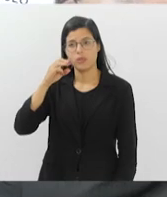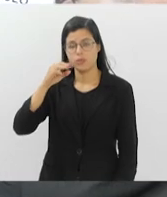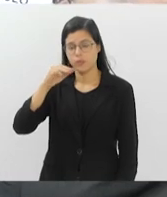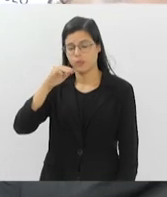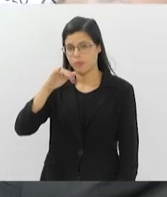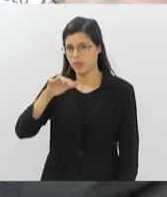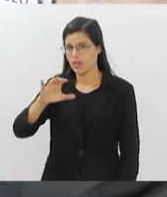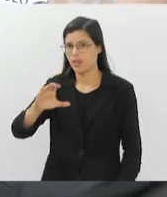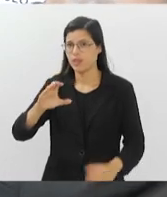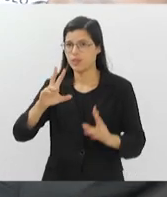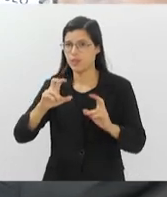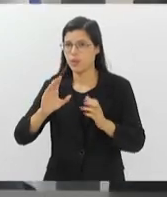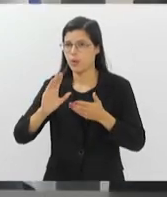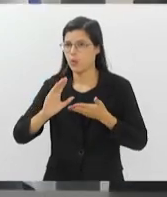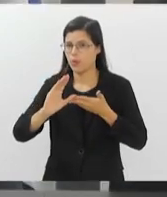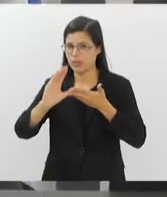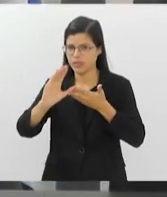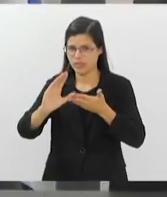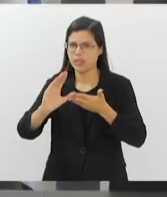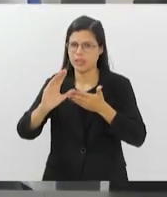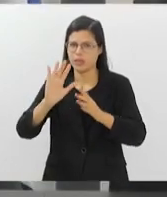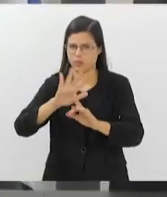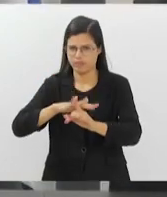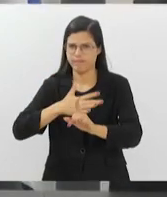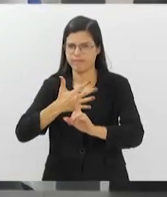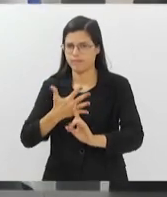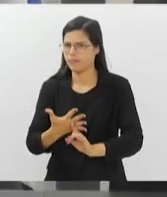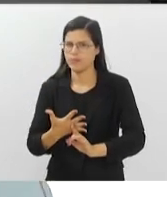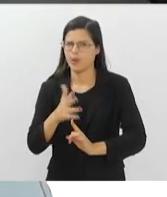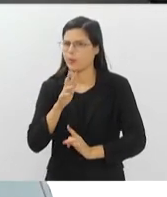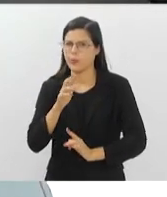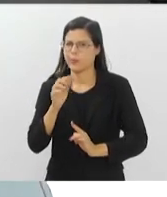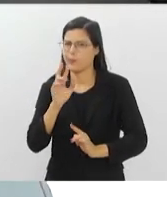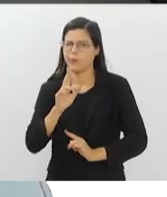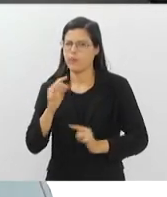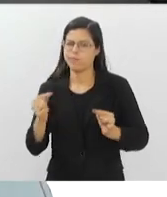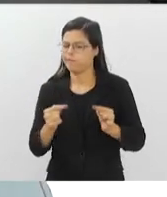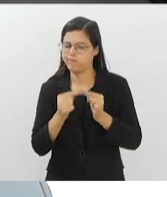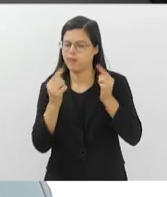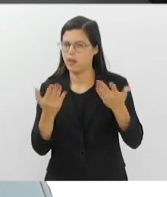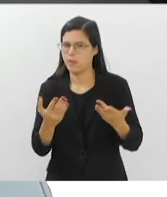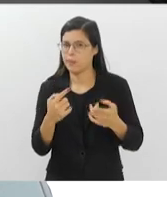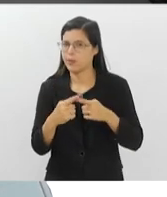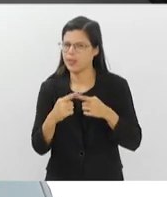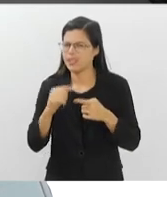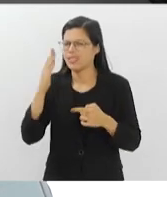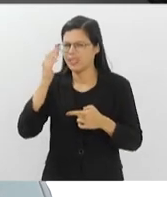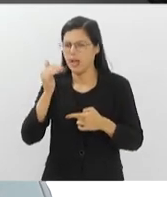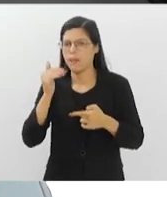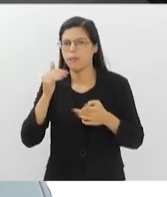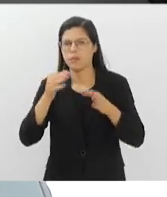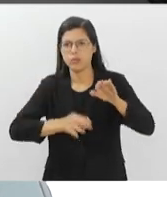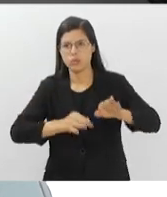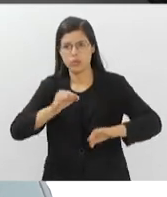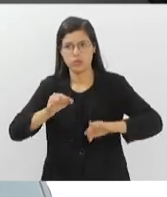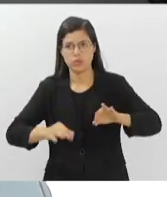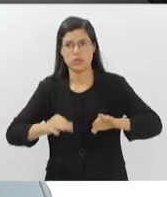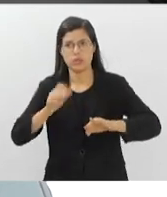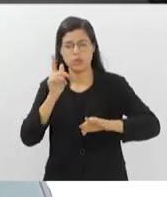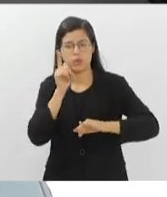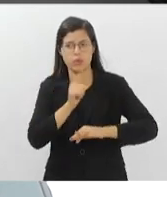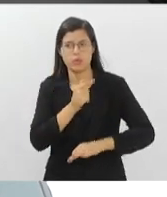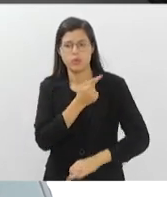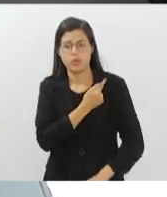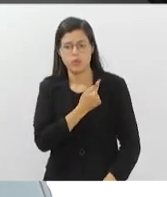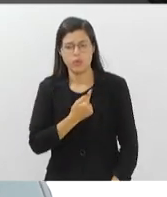é de iniciativa. Não é pertinente por quê? O senhor sabe que eu fui à justiça e ganhei, e o governador